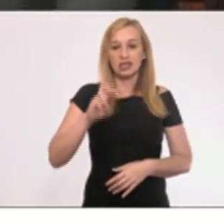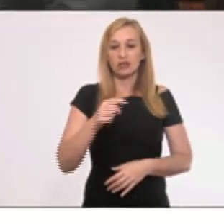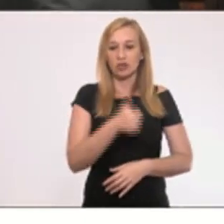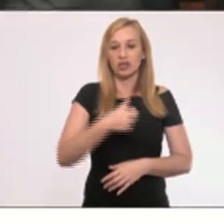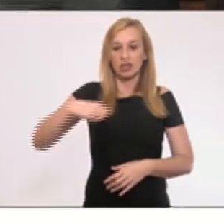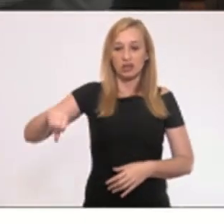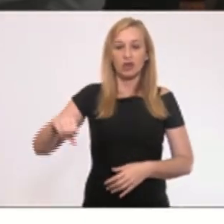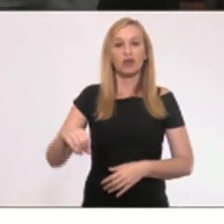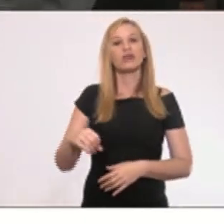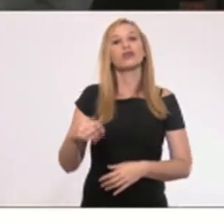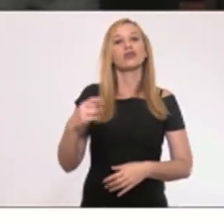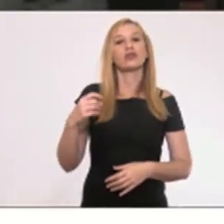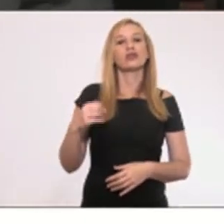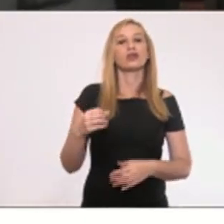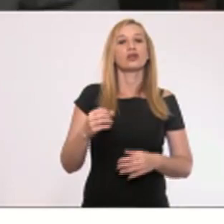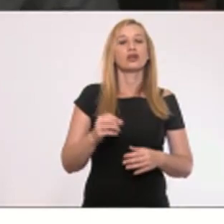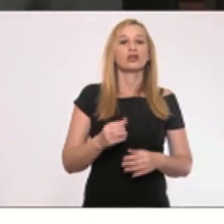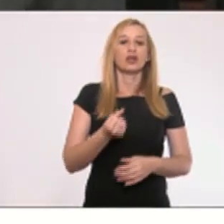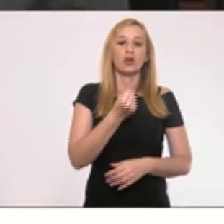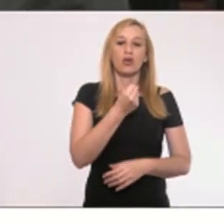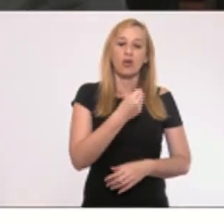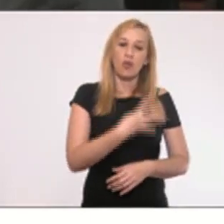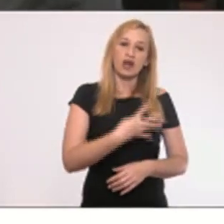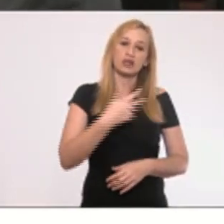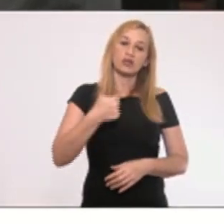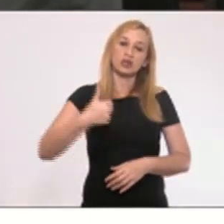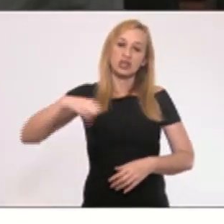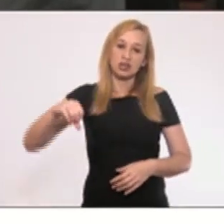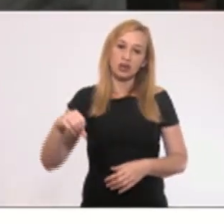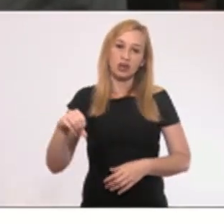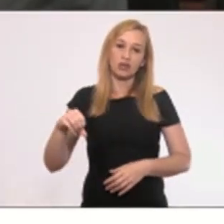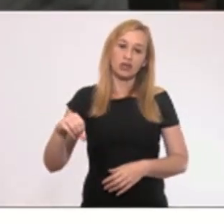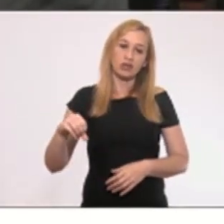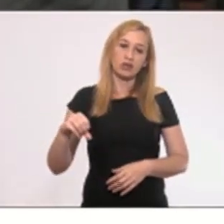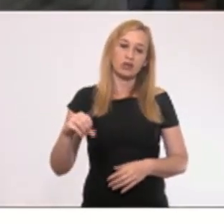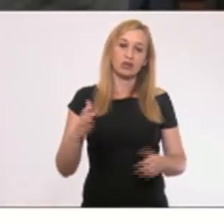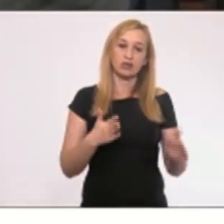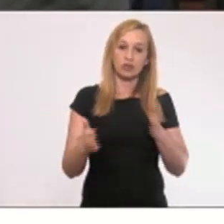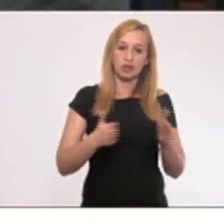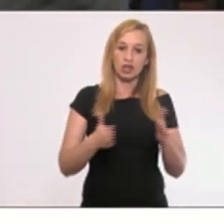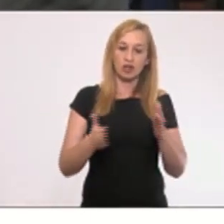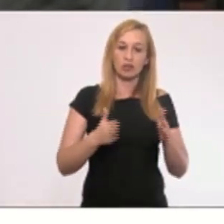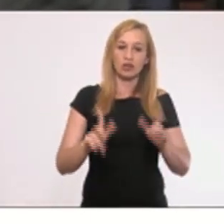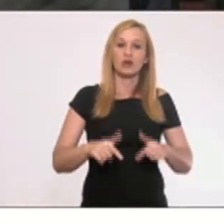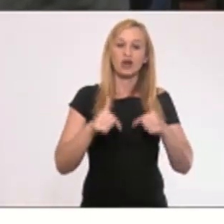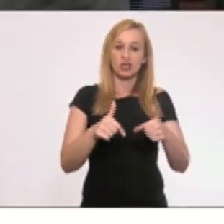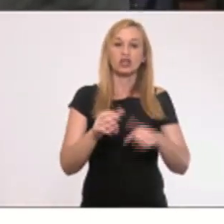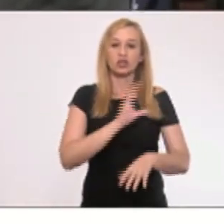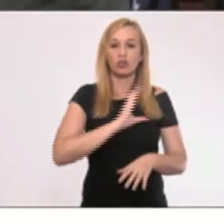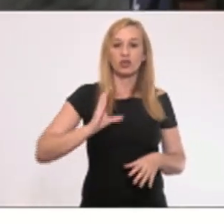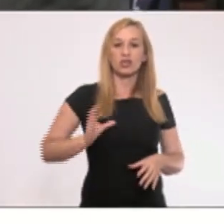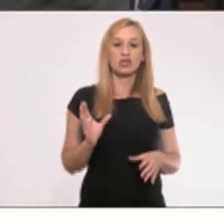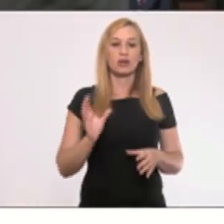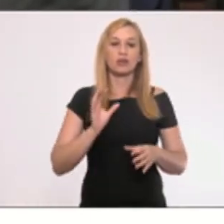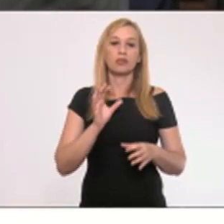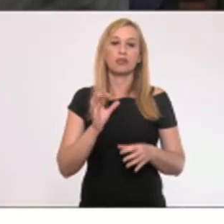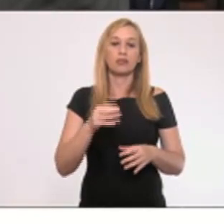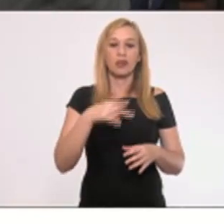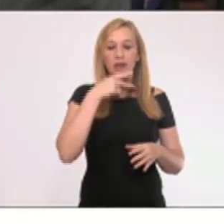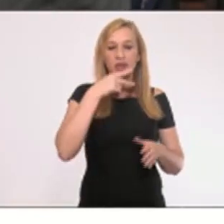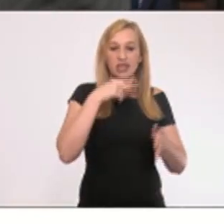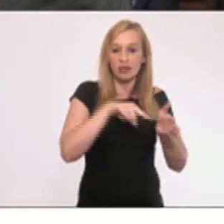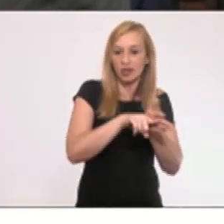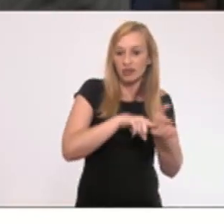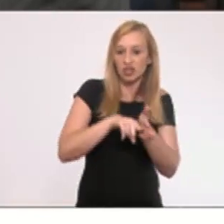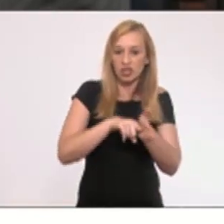Comissão Parlamentar de Inquérito, instituída pela Resolução número 4/2019, que solicita a prorrogação do prazo de funcionamento da Comissão Parlamentar de Inquérito para investigar a